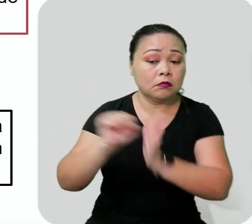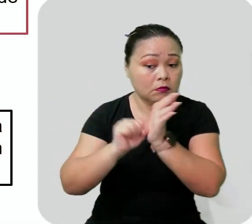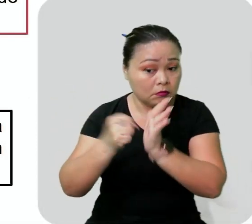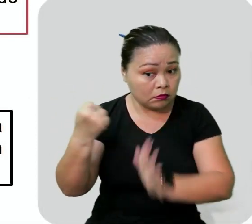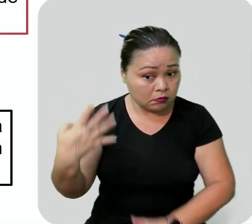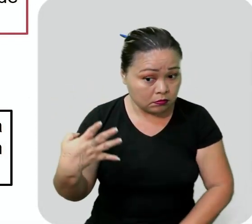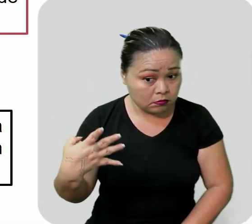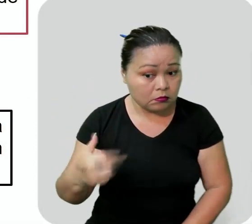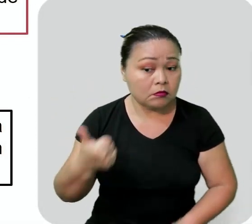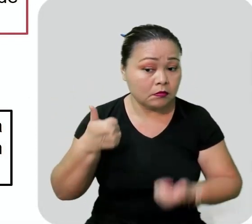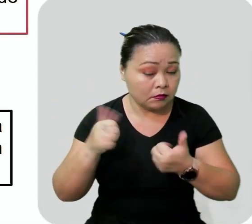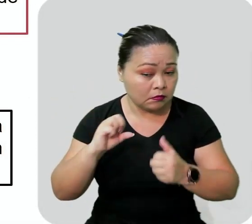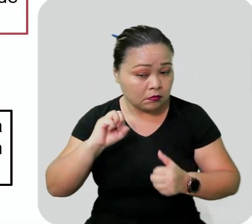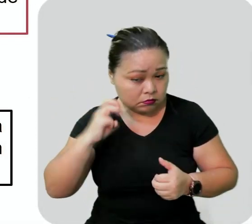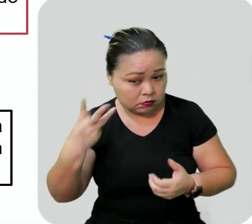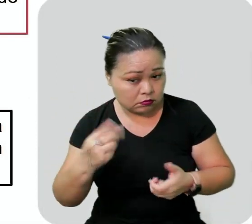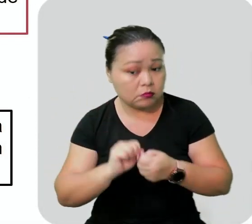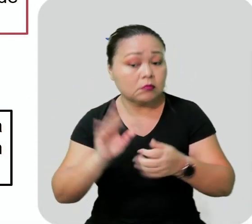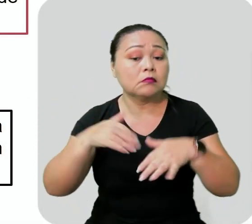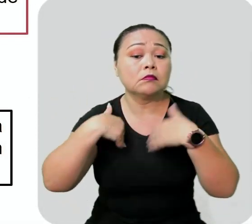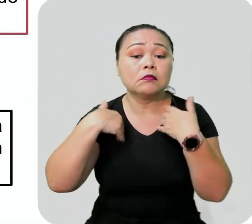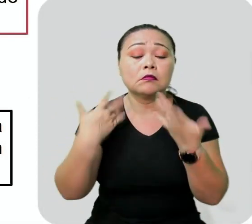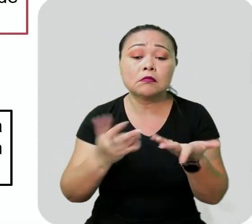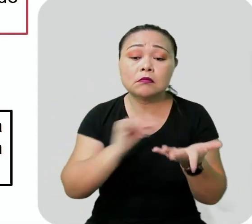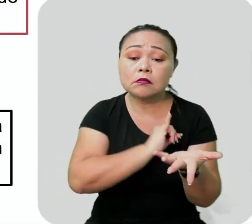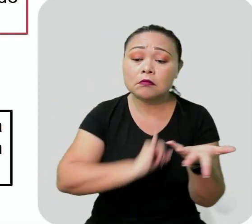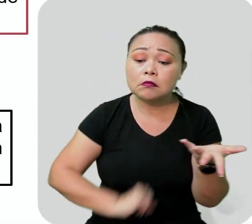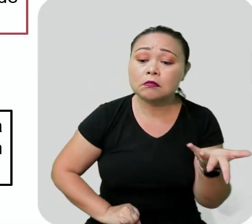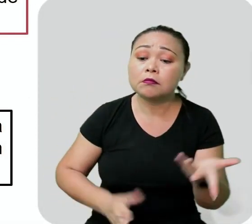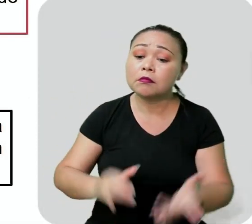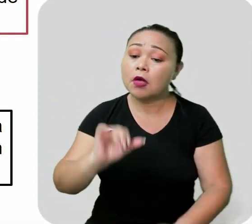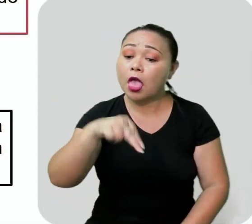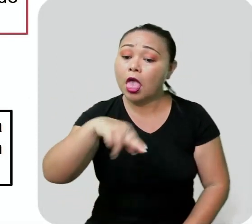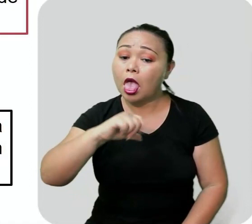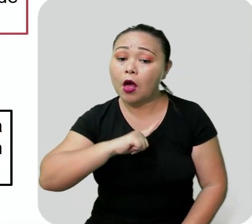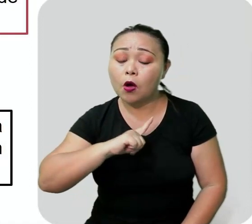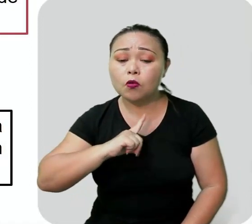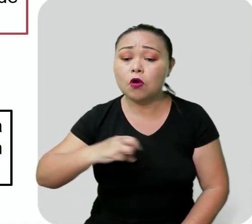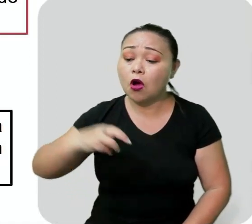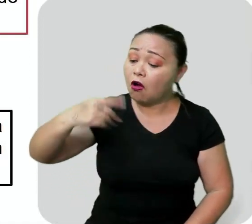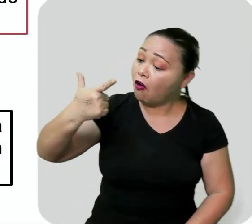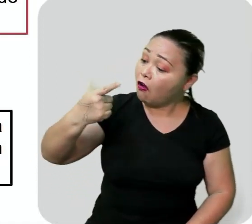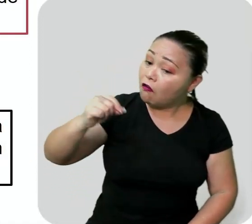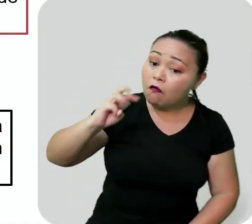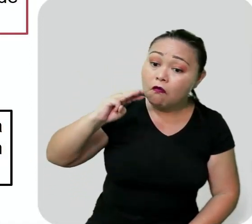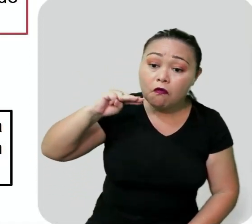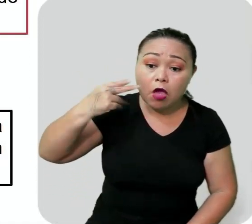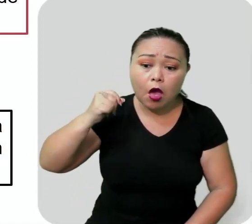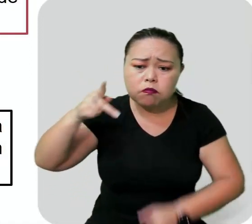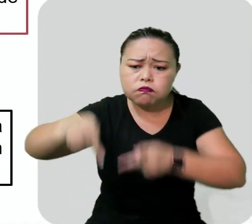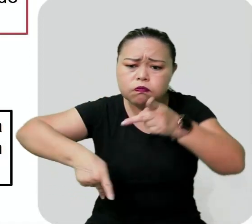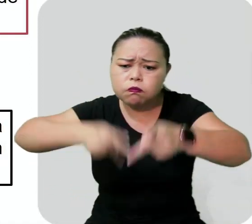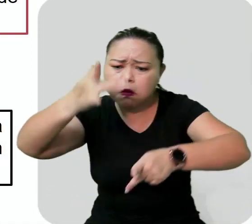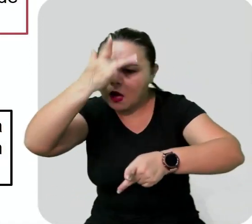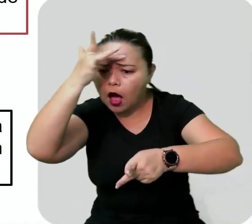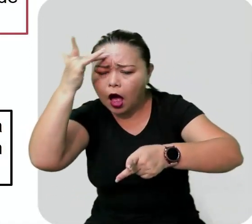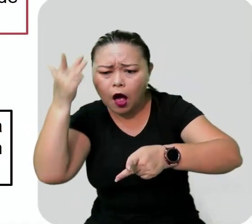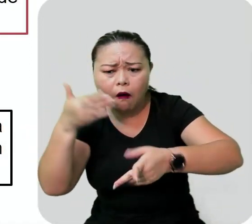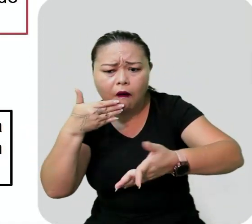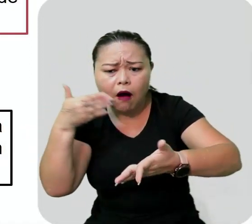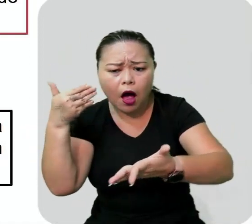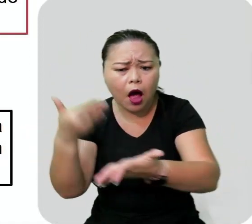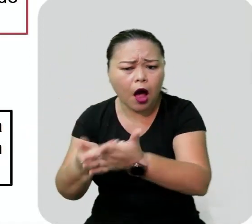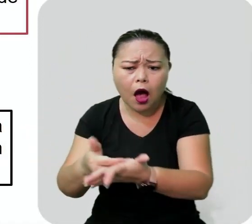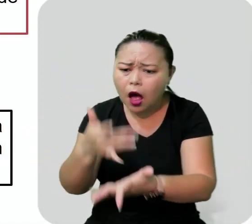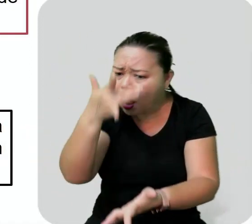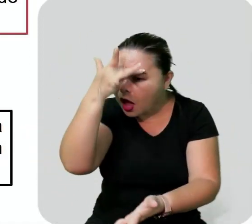XIV. Show? O Império Inca chegou a ter 20 milhões de habitantes. Que absurdo, né, aluno?